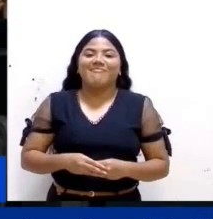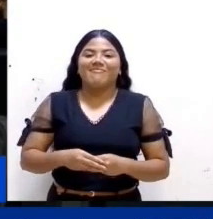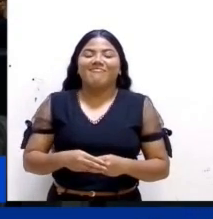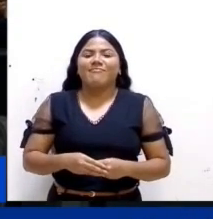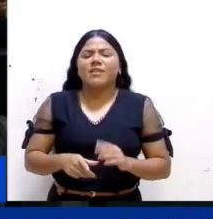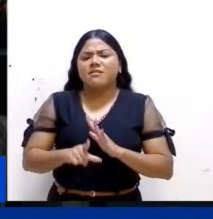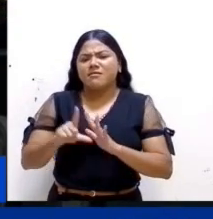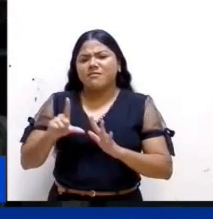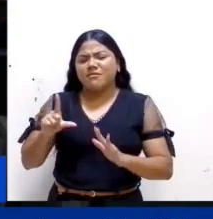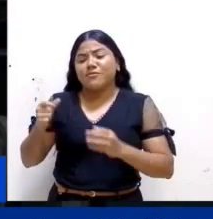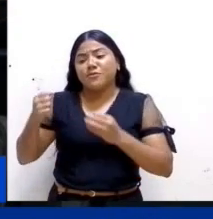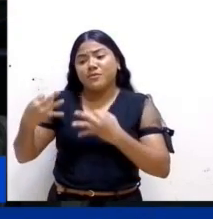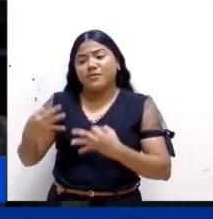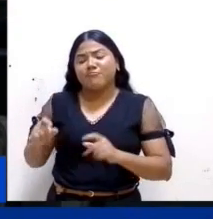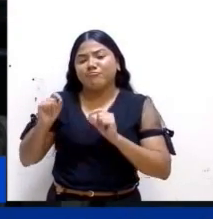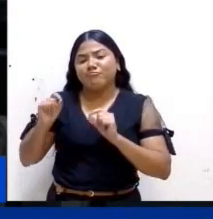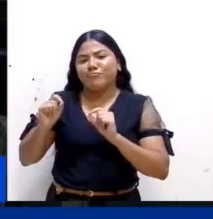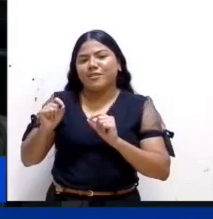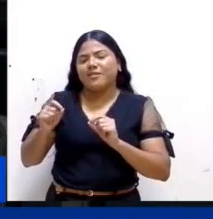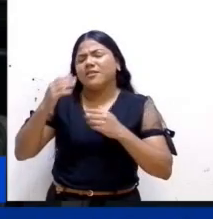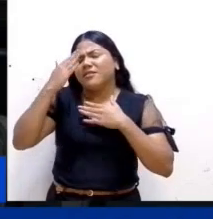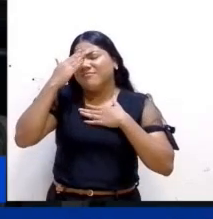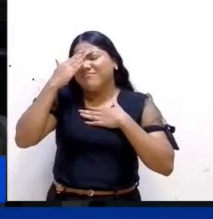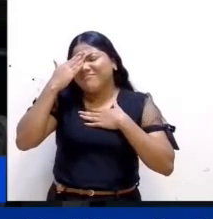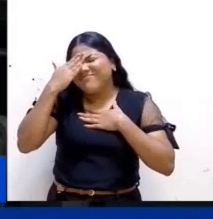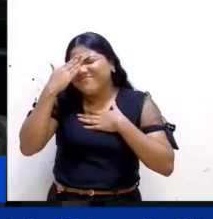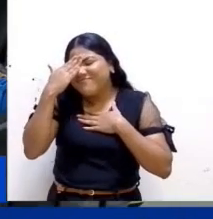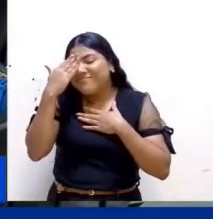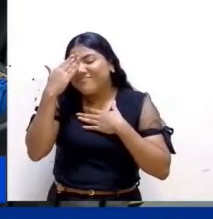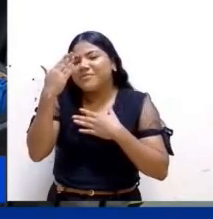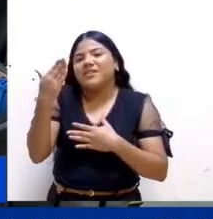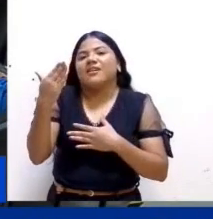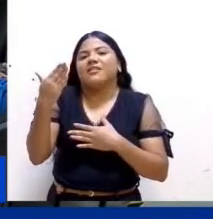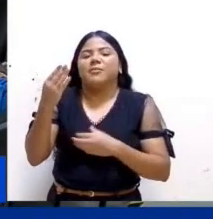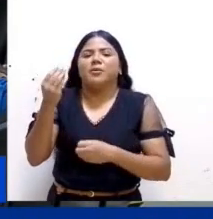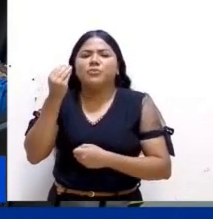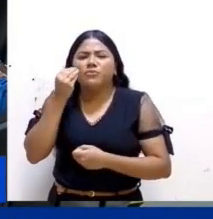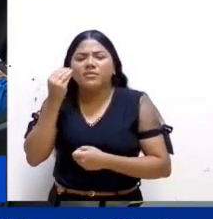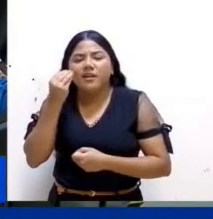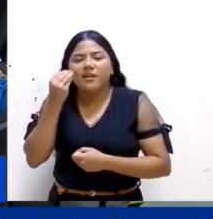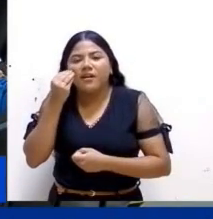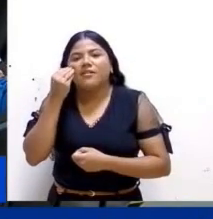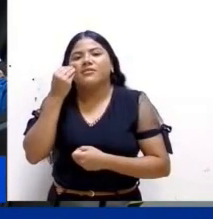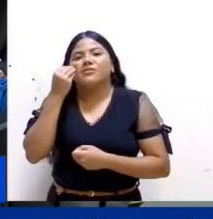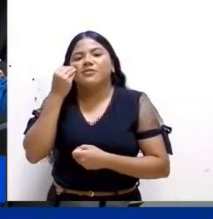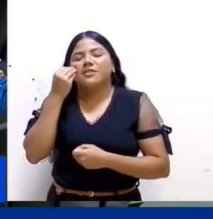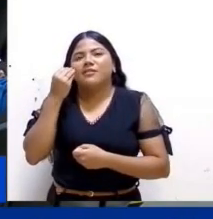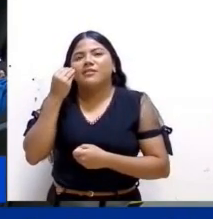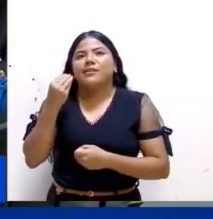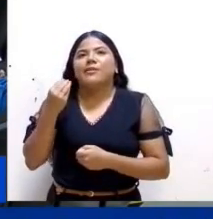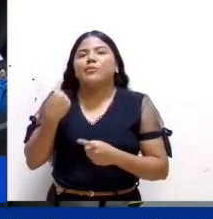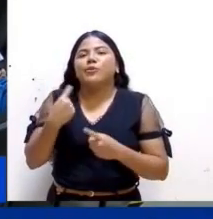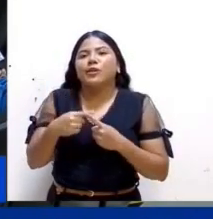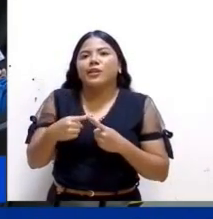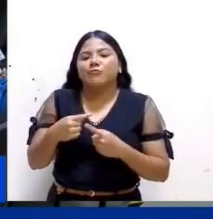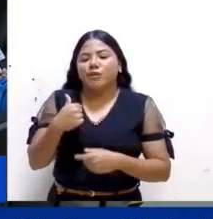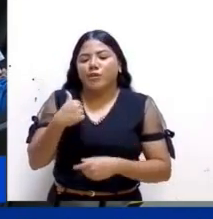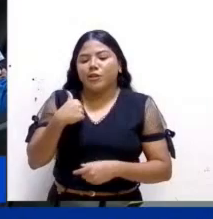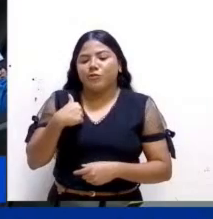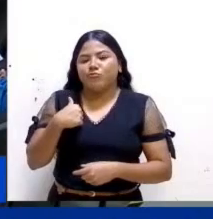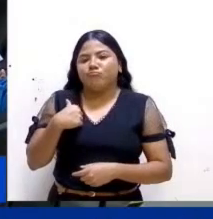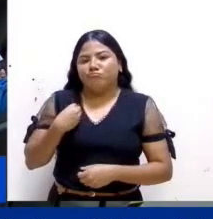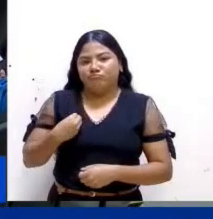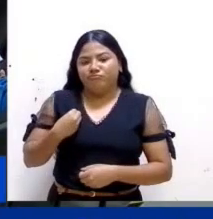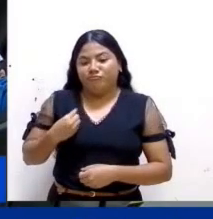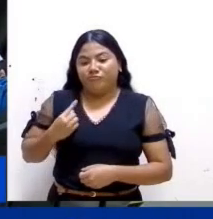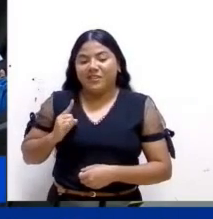Antes de mais nada, eu quero agradecer imensamente a essa oportunidade de poder falar para os